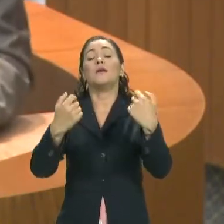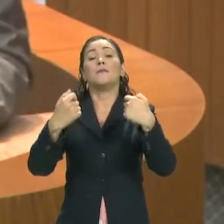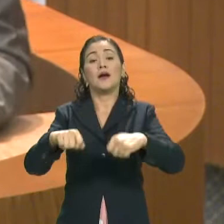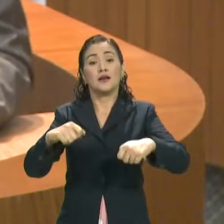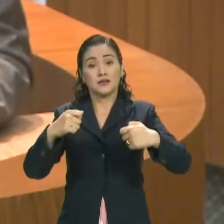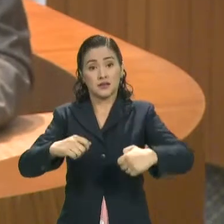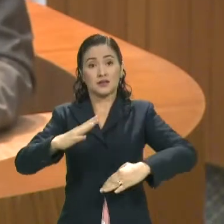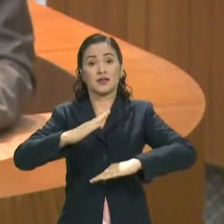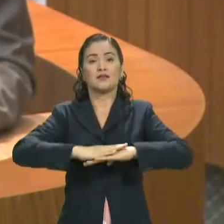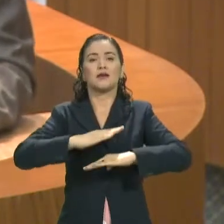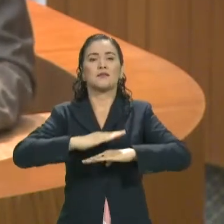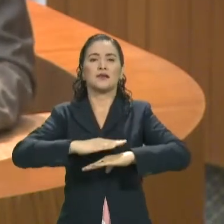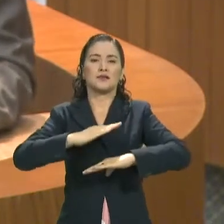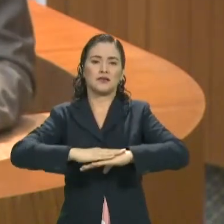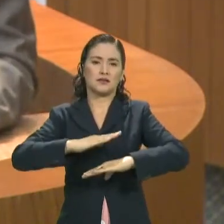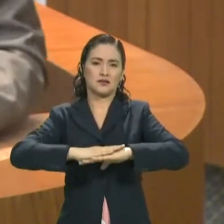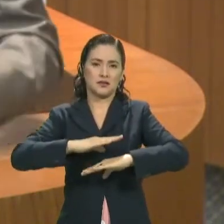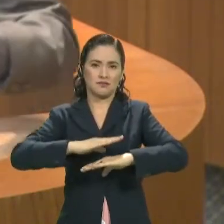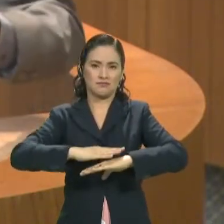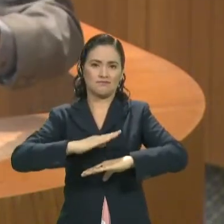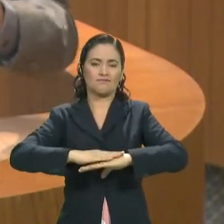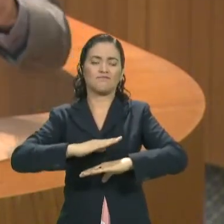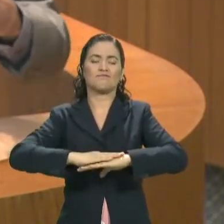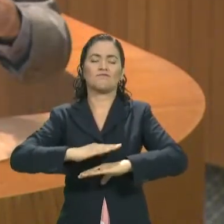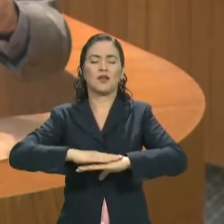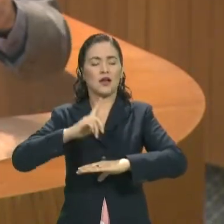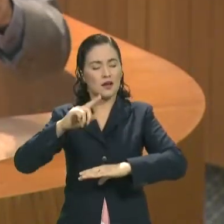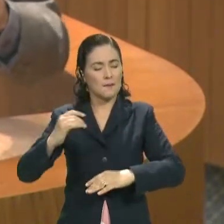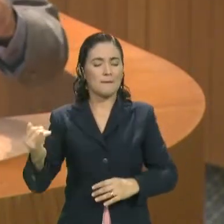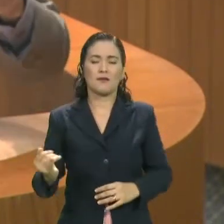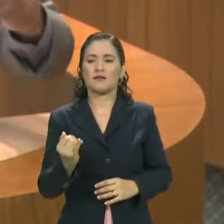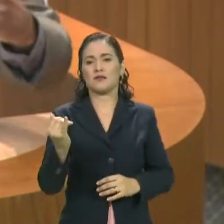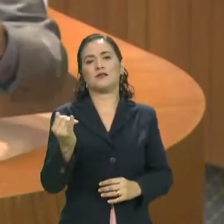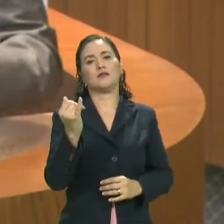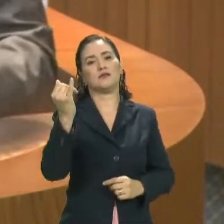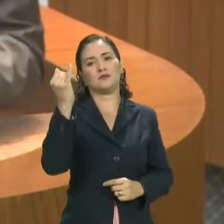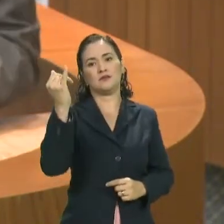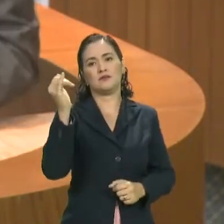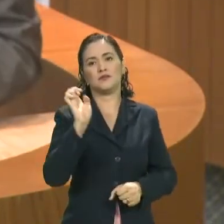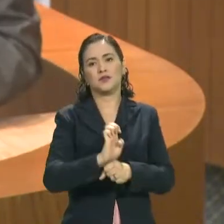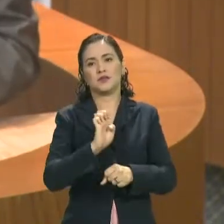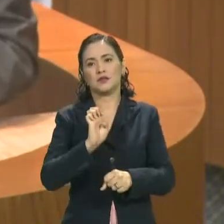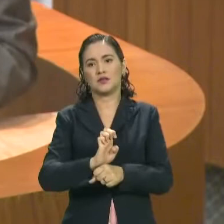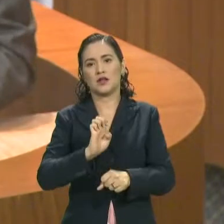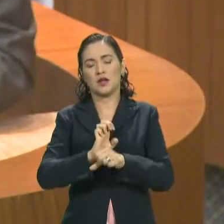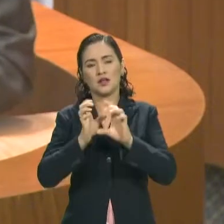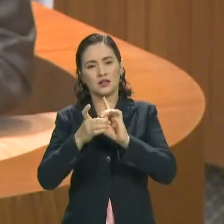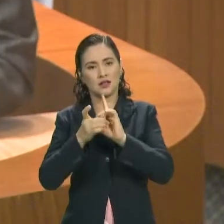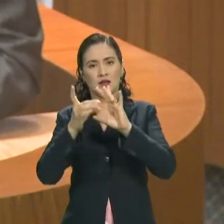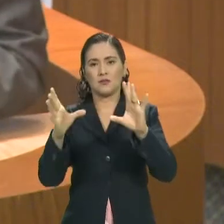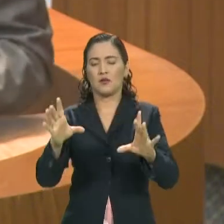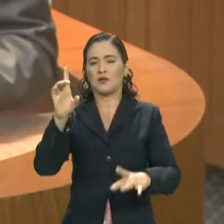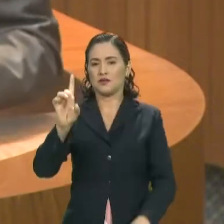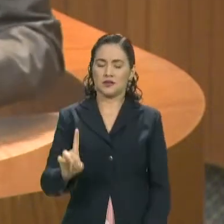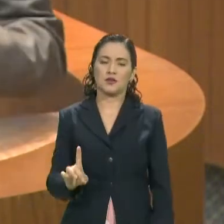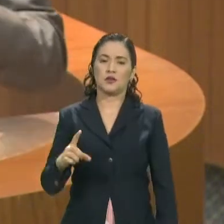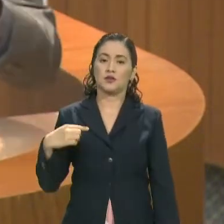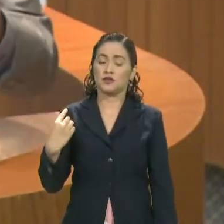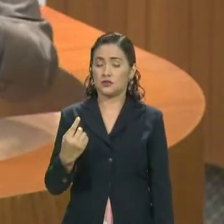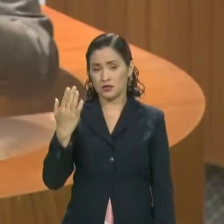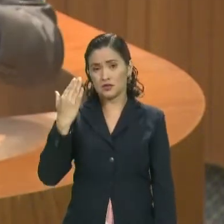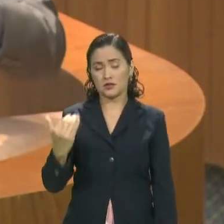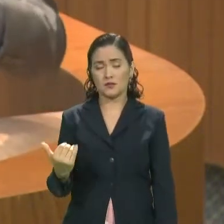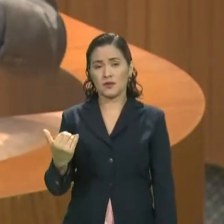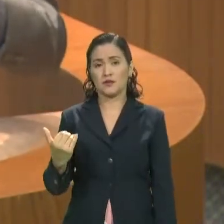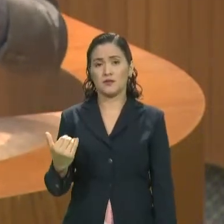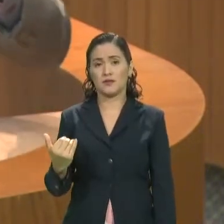Estado democrático de direito, muito bem nós saibamos que tenha o princípio de